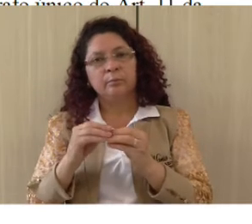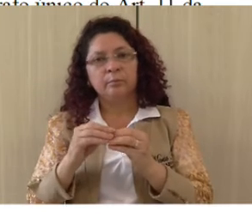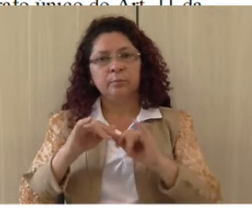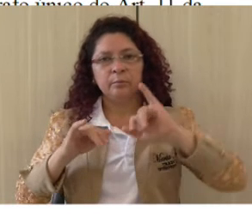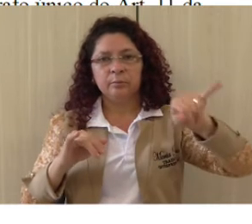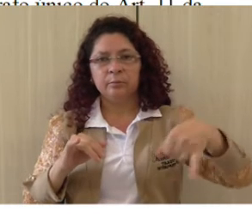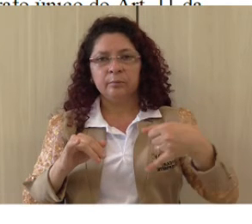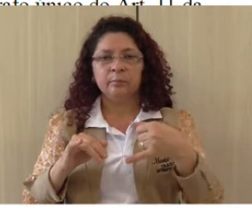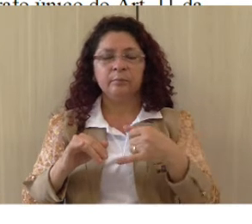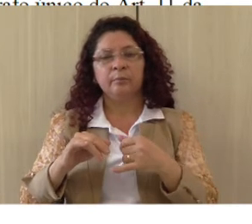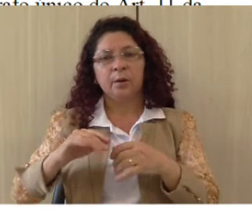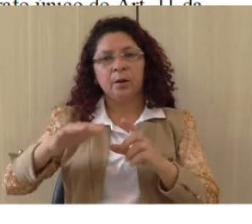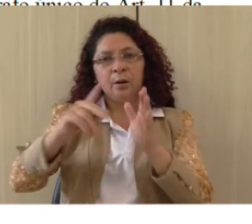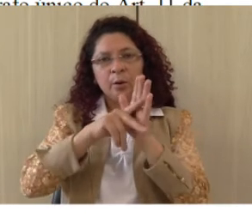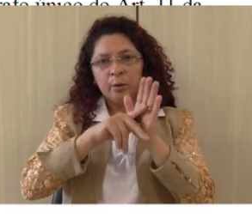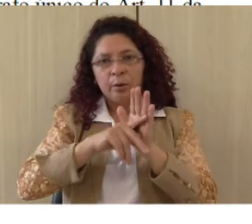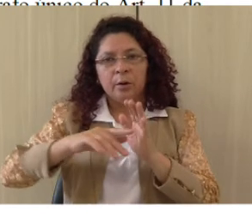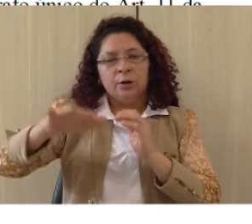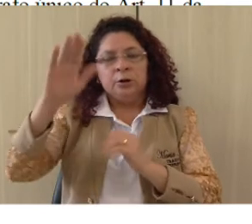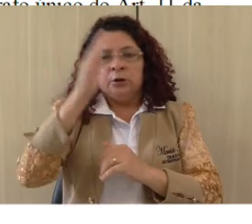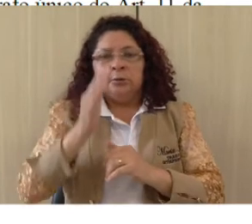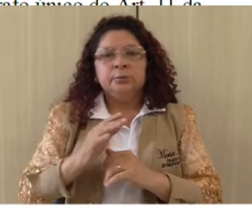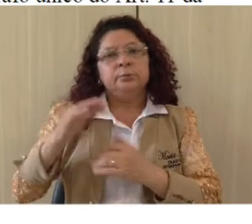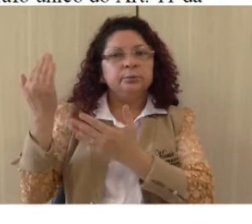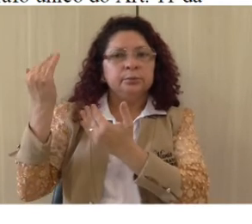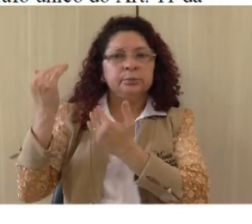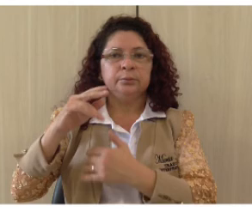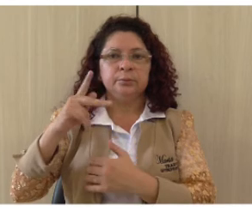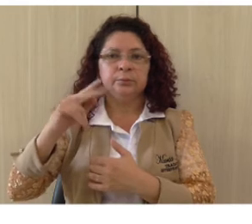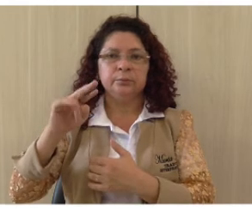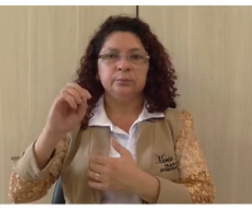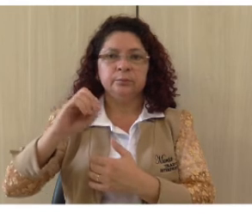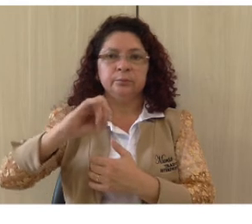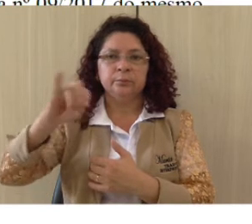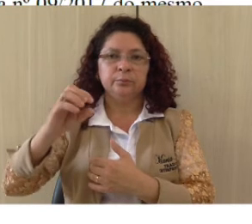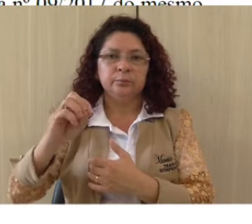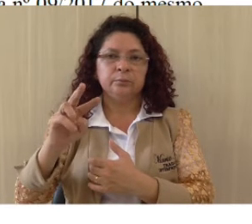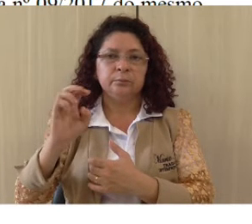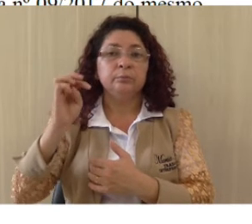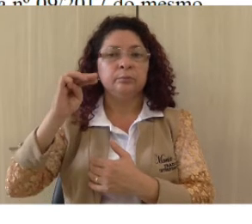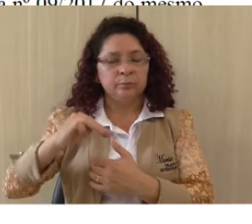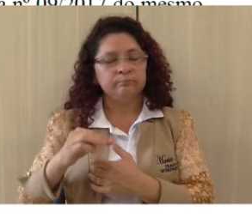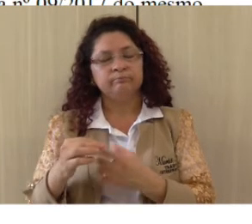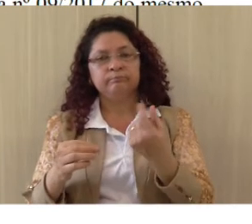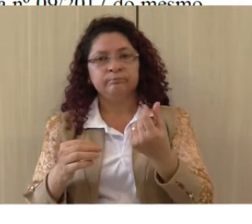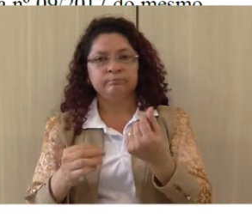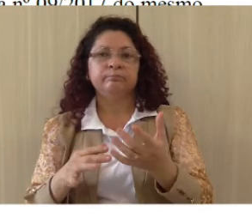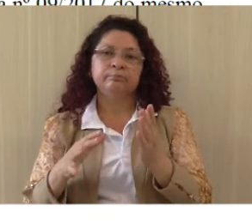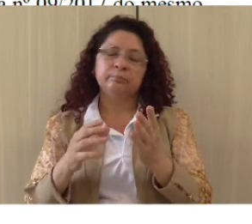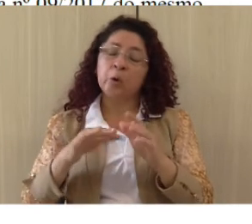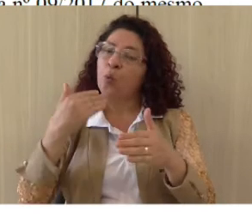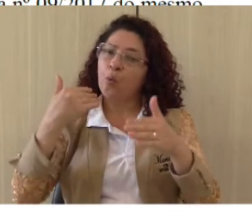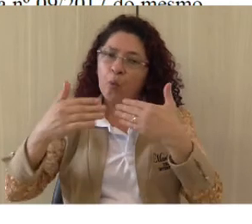J. Programa Nacional de Inclusão do Jovem, ProJovem. K. Auxílio Emergencial Financeiro e